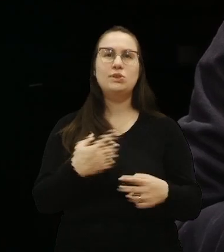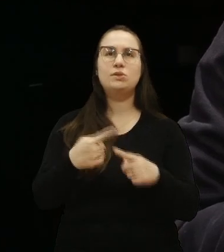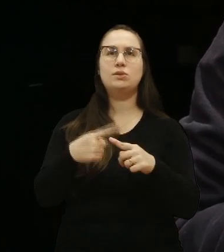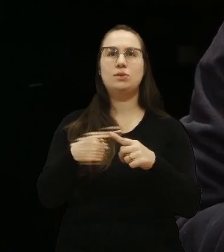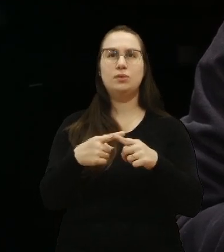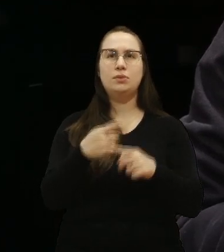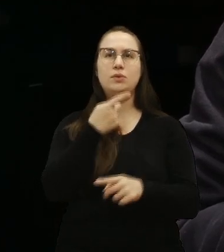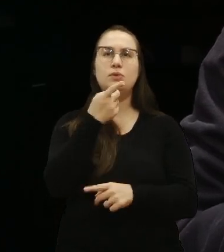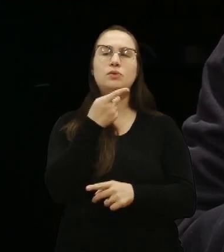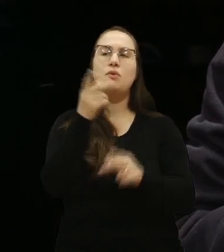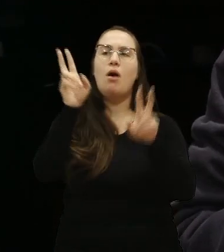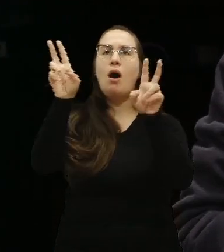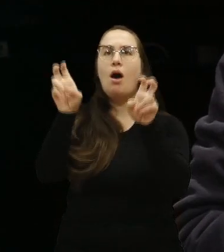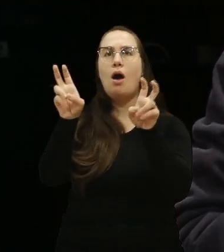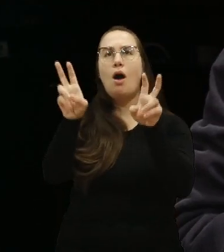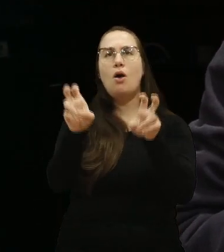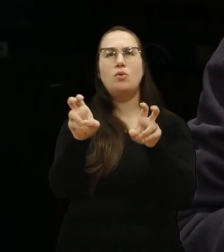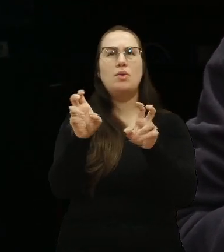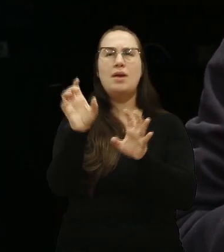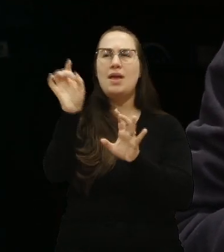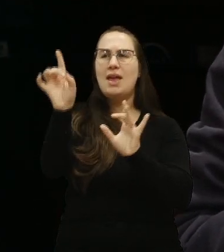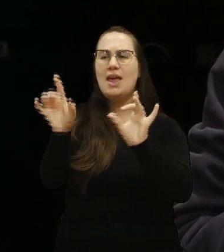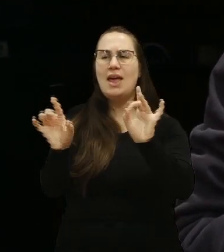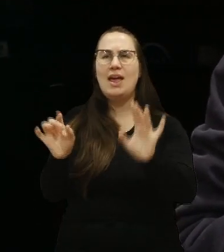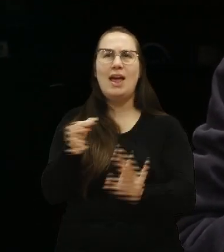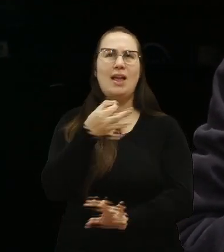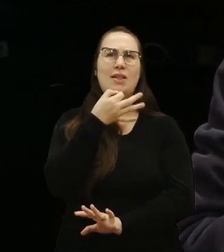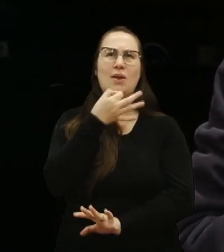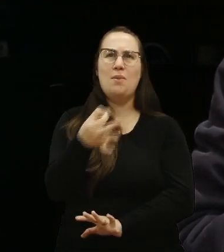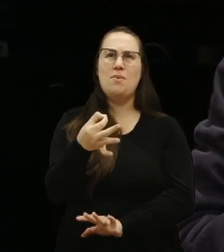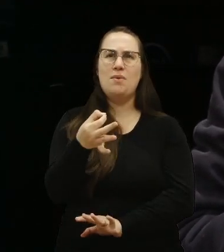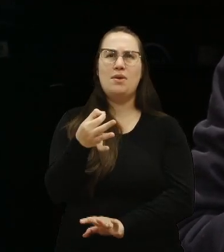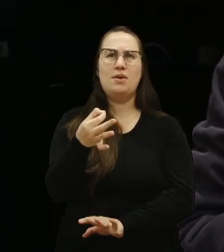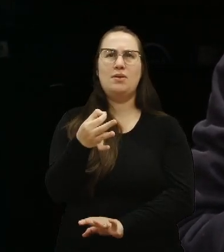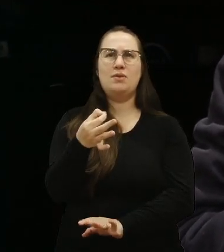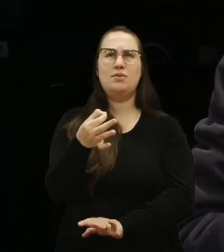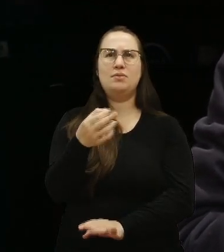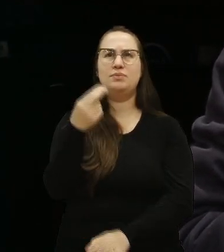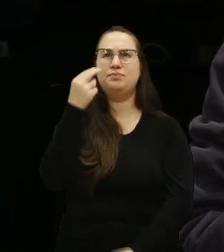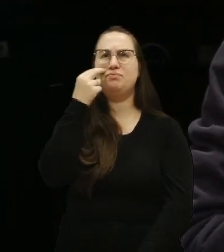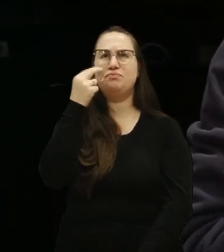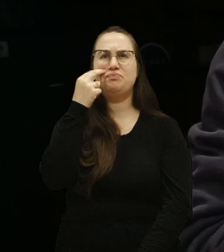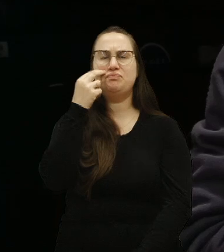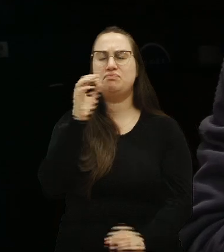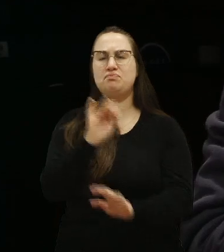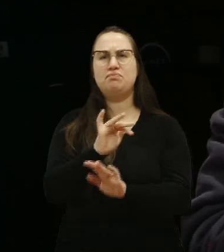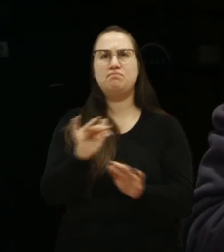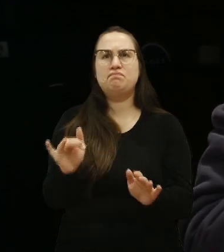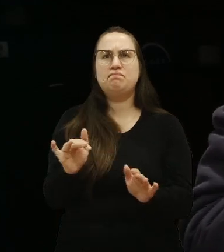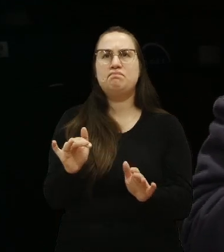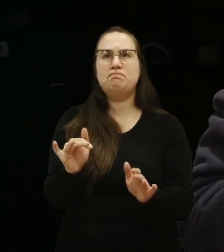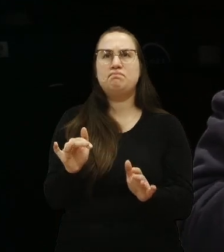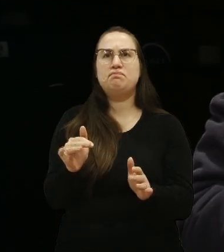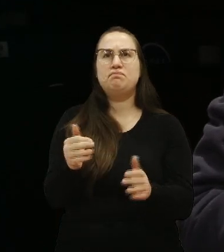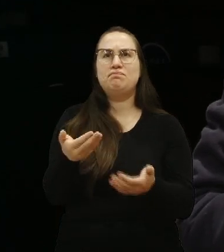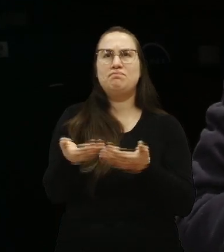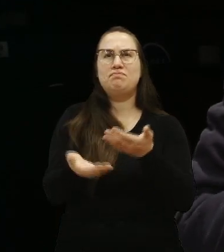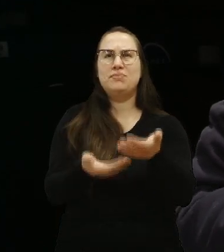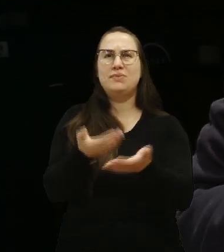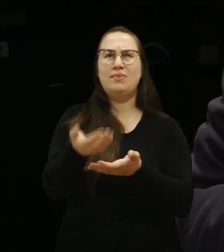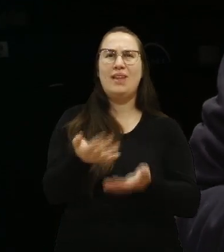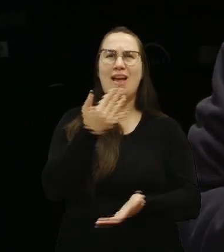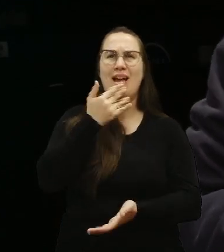fala de assuntos aqui e cada um tem a sua opinião, de fato, vereador Sandro Fontinel. Isso, só que tratar de